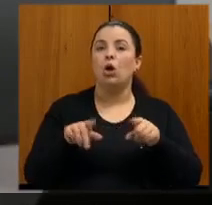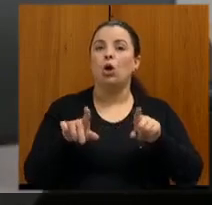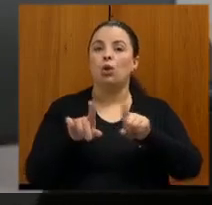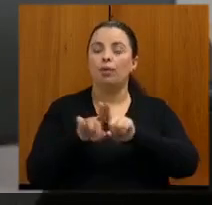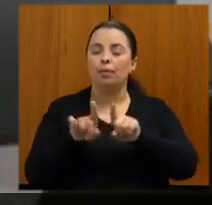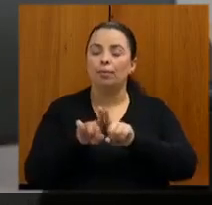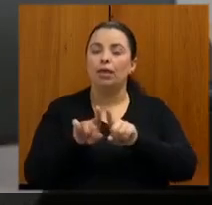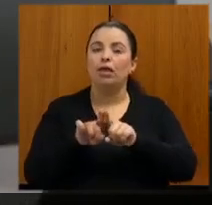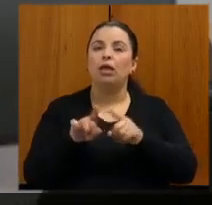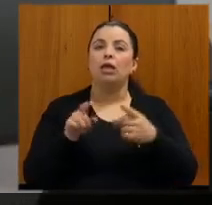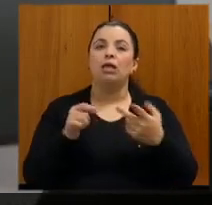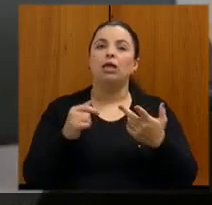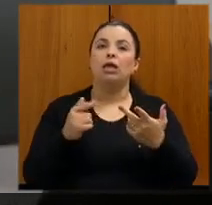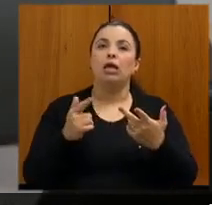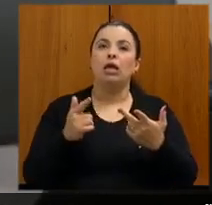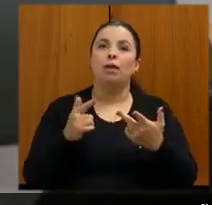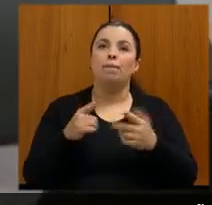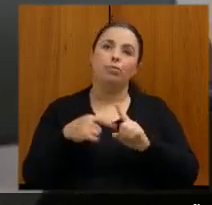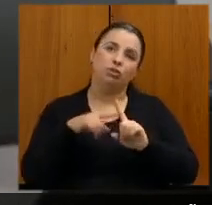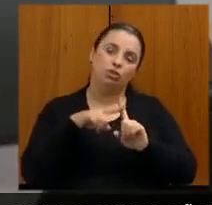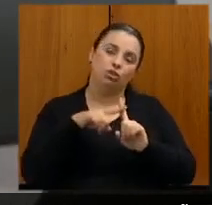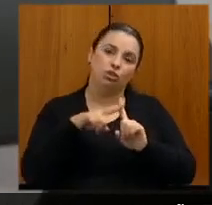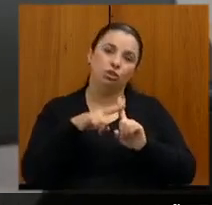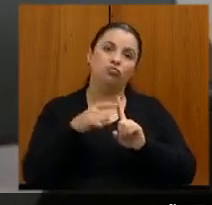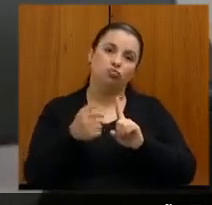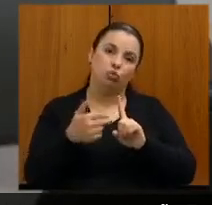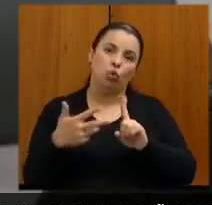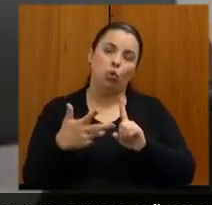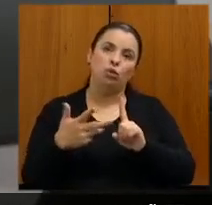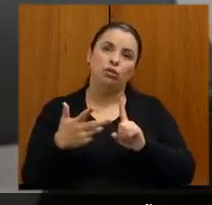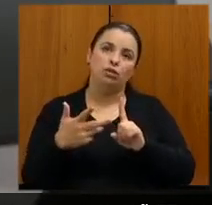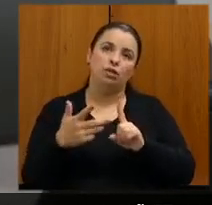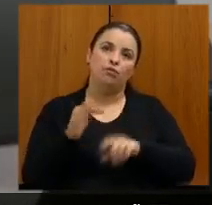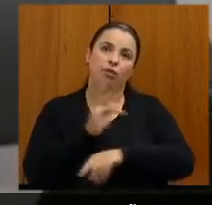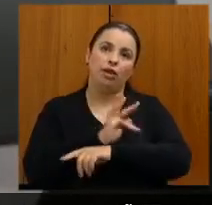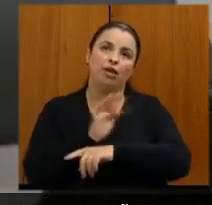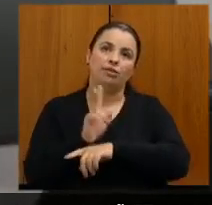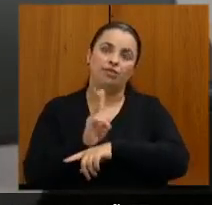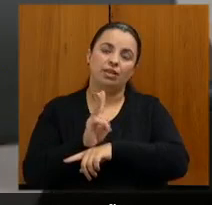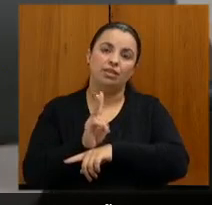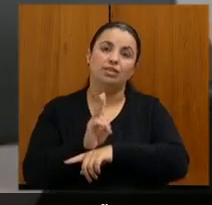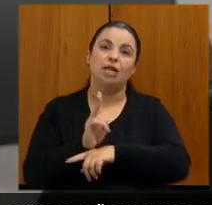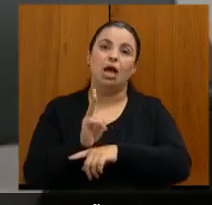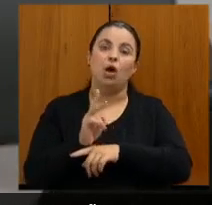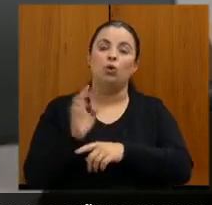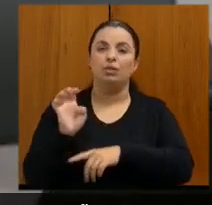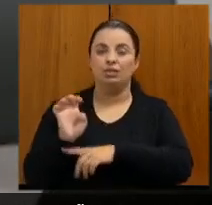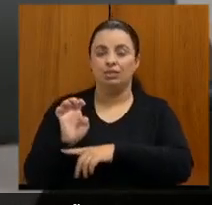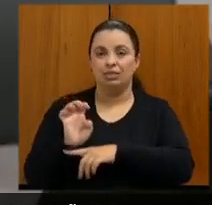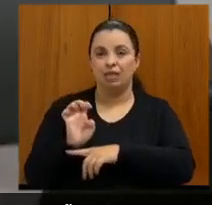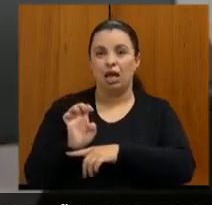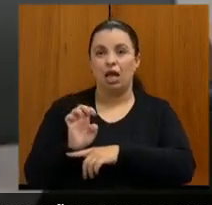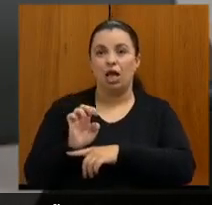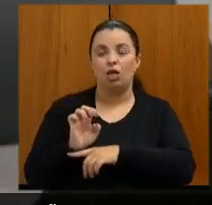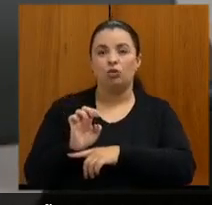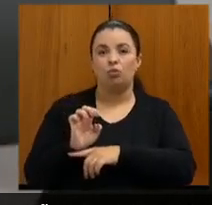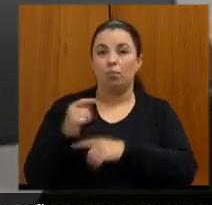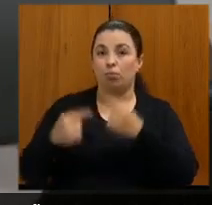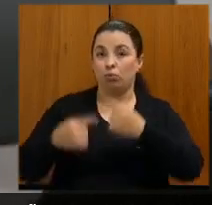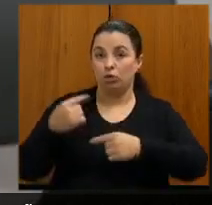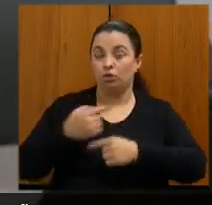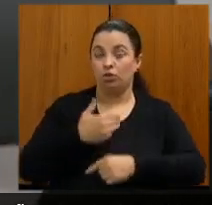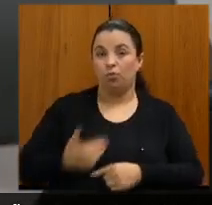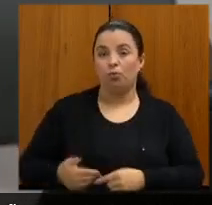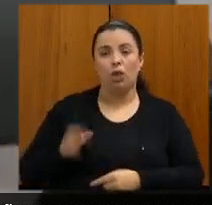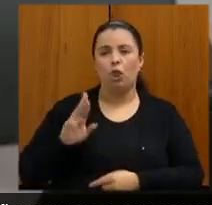é de positivo porque fiscalizar o estado fiscalizar política pública não significa um